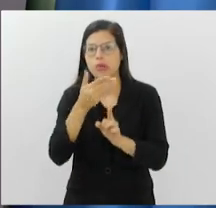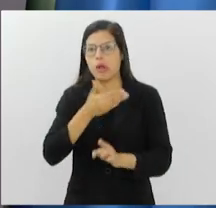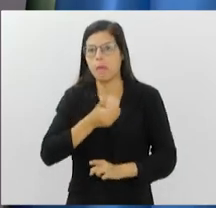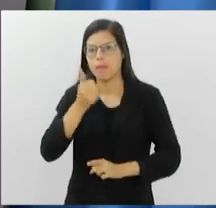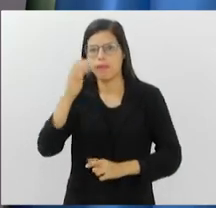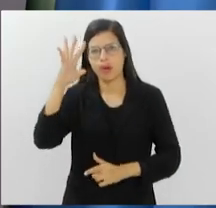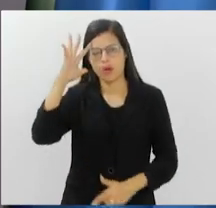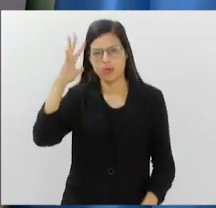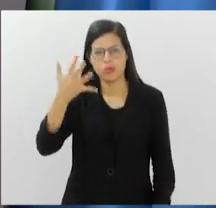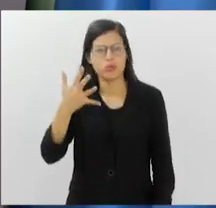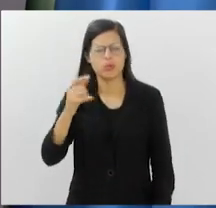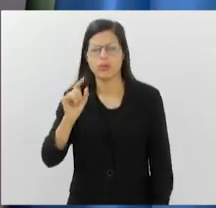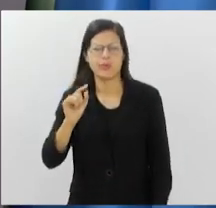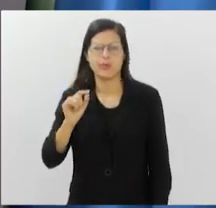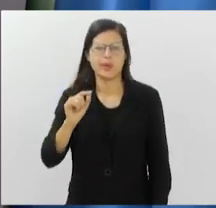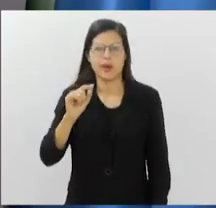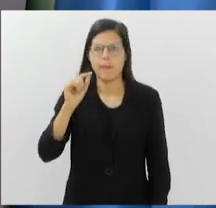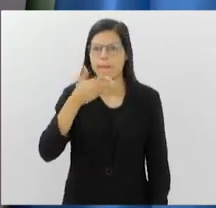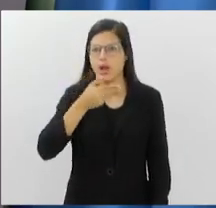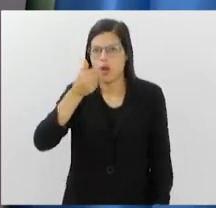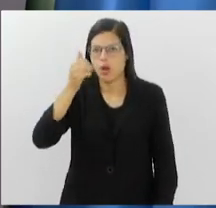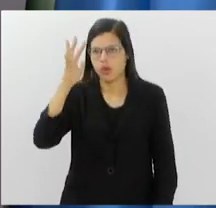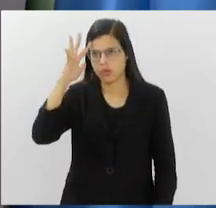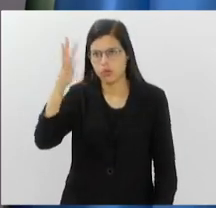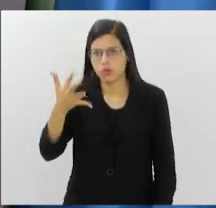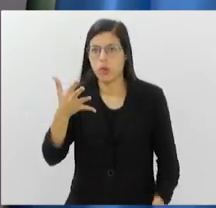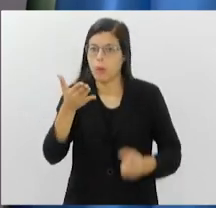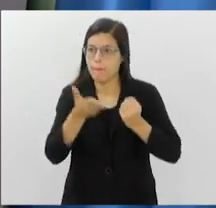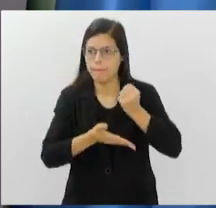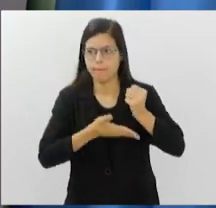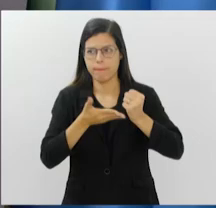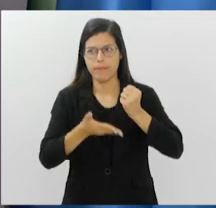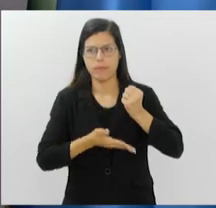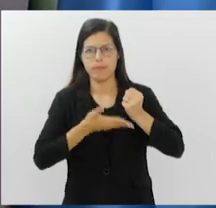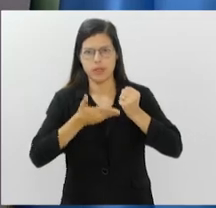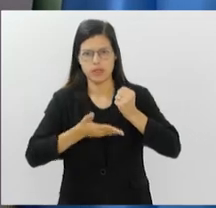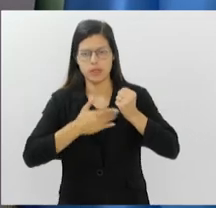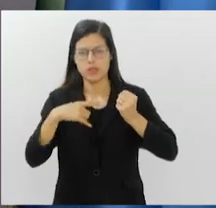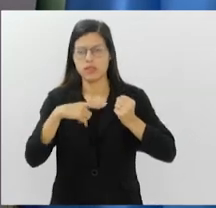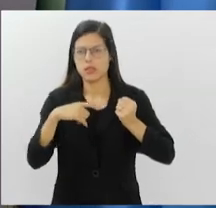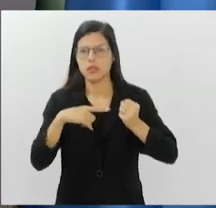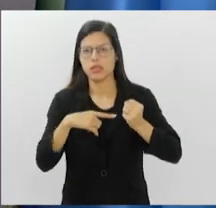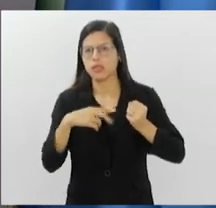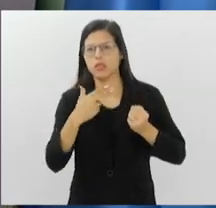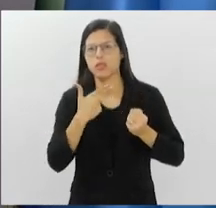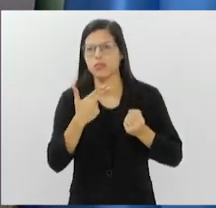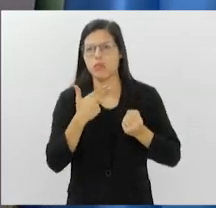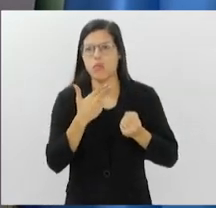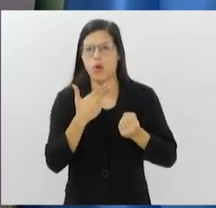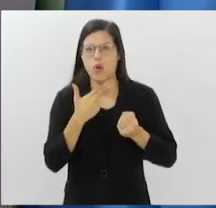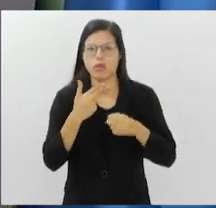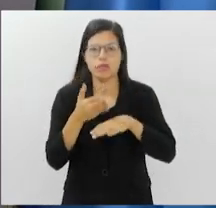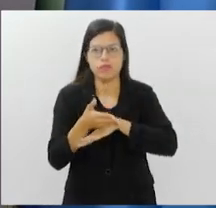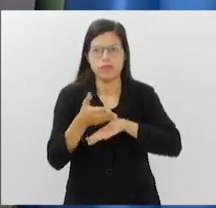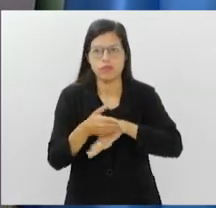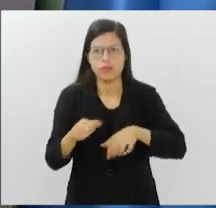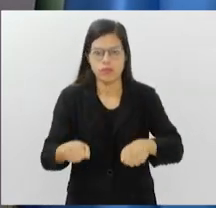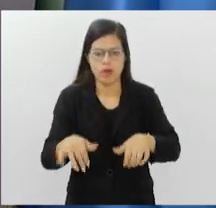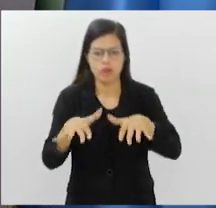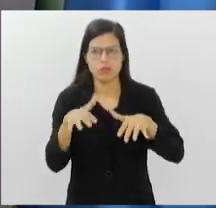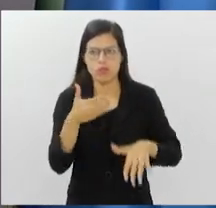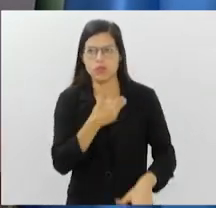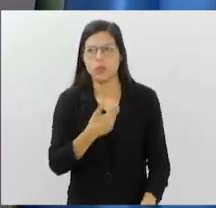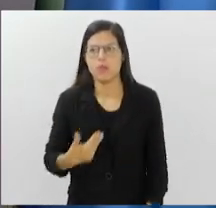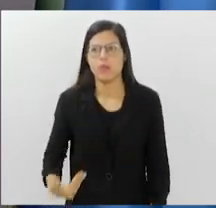seriam essas melhores soluções? Soluções embasadas, fundamentadas. Não dá para vir para uma audiência pública dizer o que